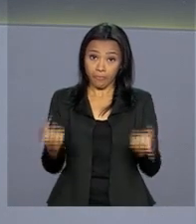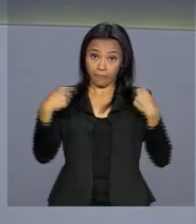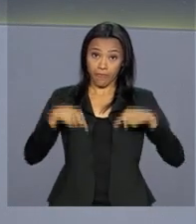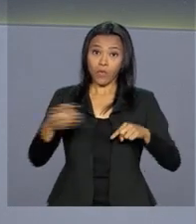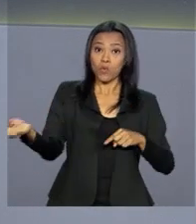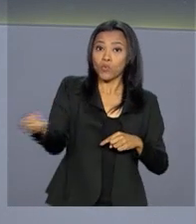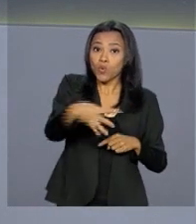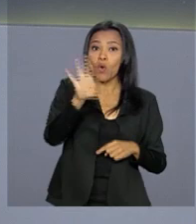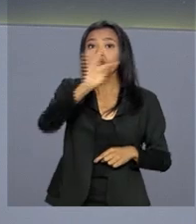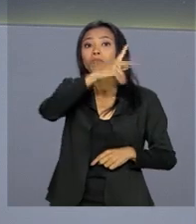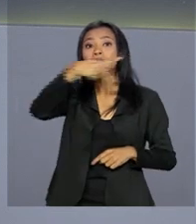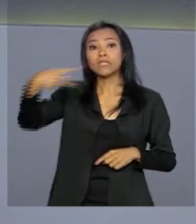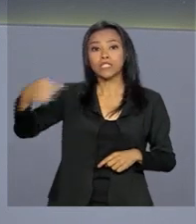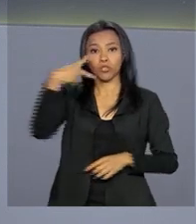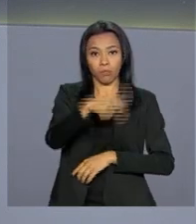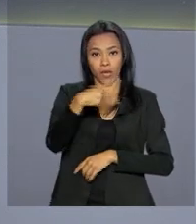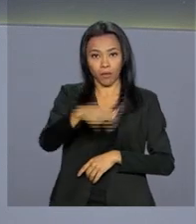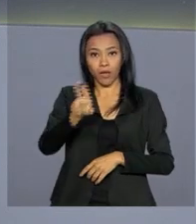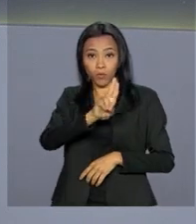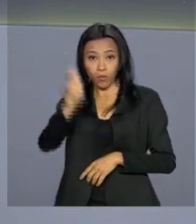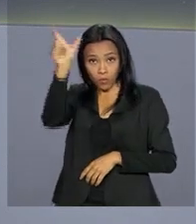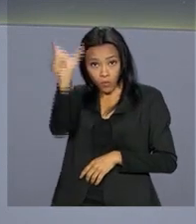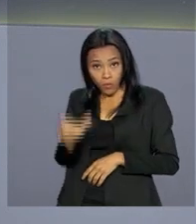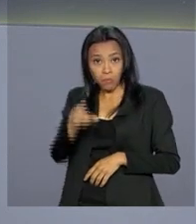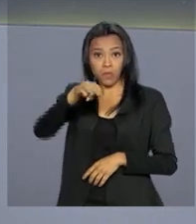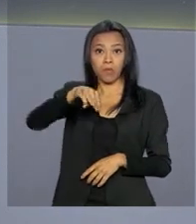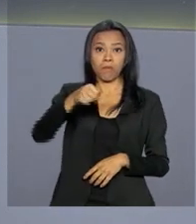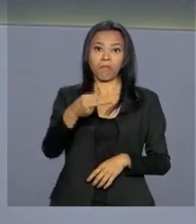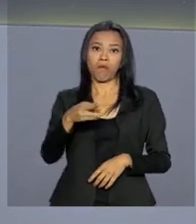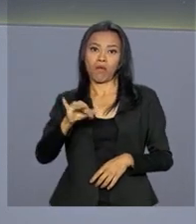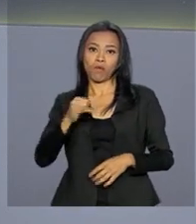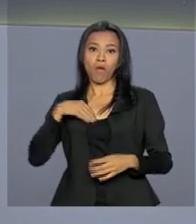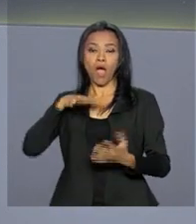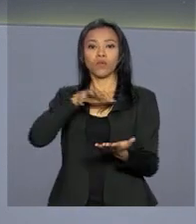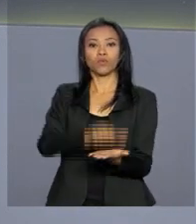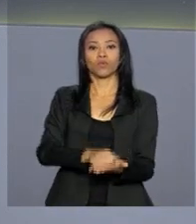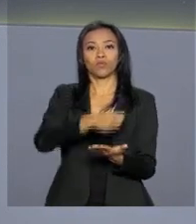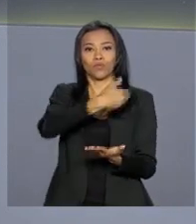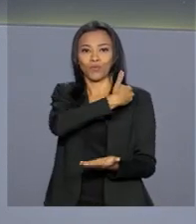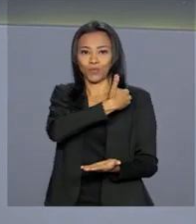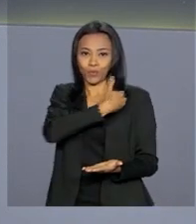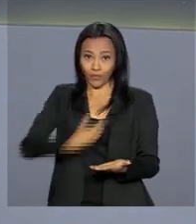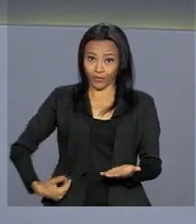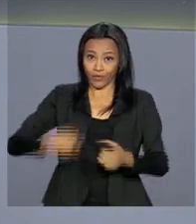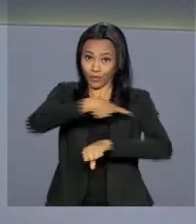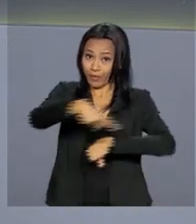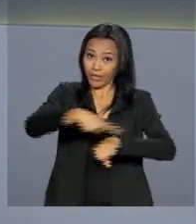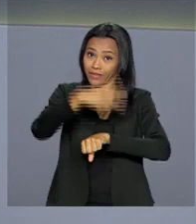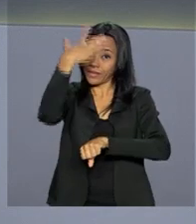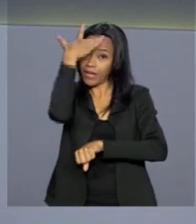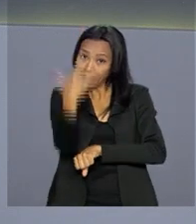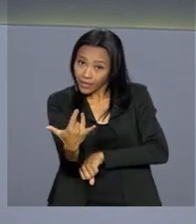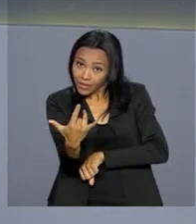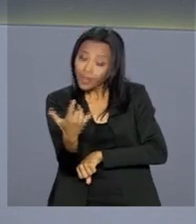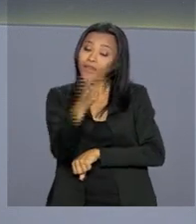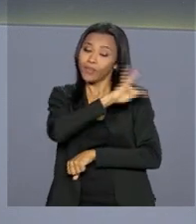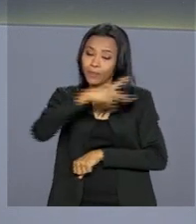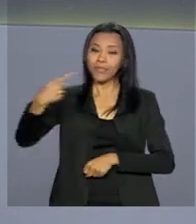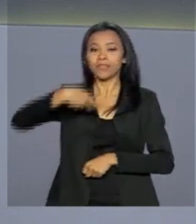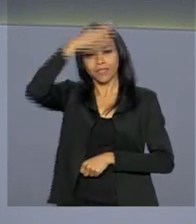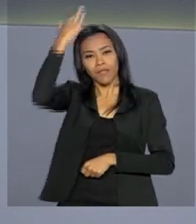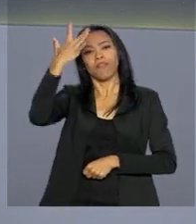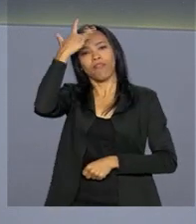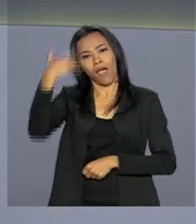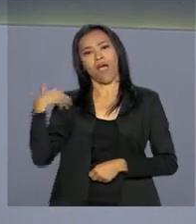do paraguai mário hábito benítez assume o comando do país amanhã o presidente michel temer vai participar da cerimônia